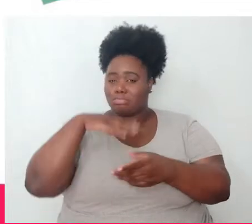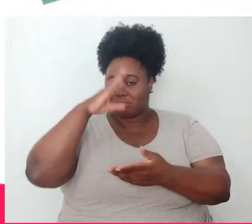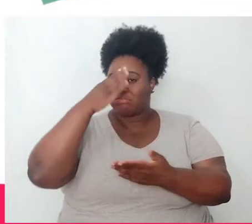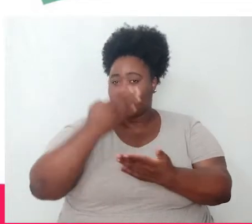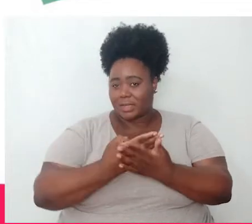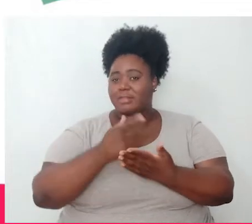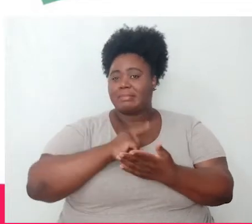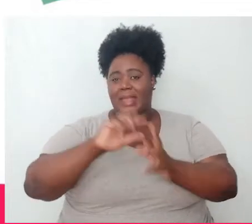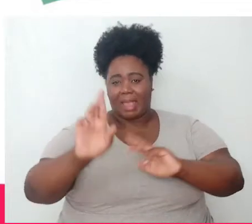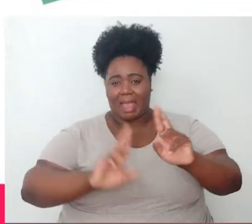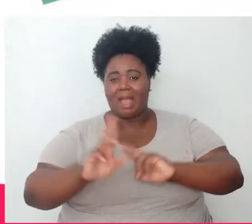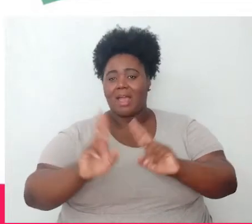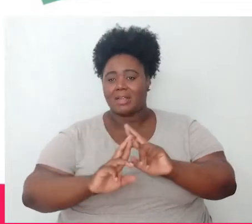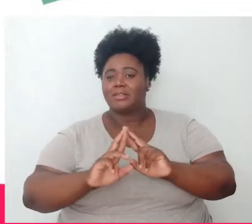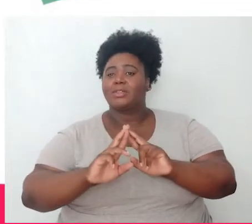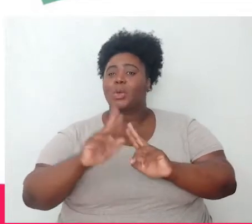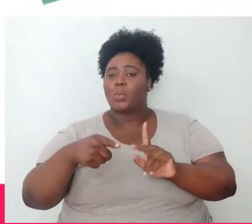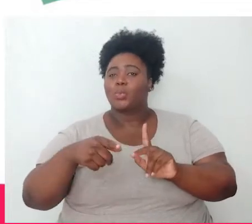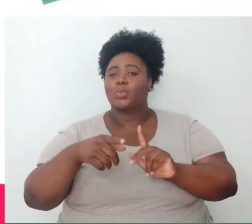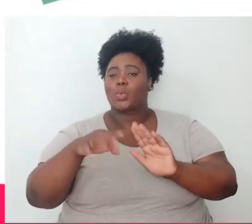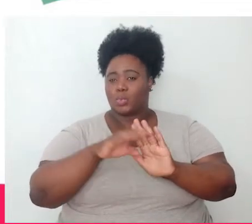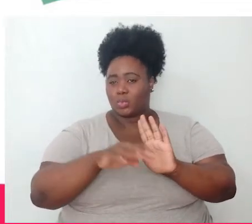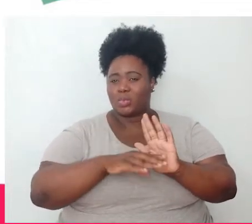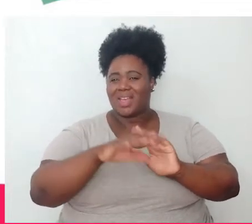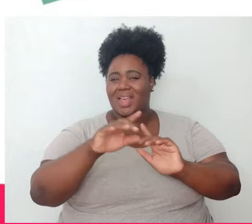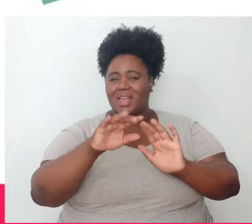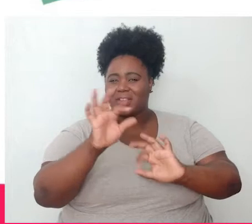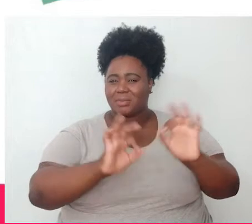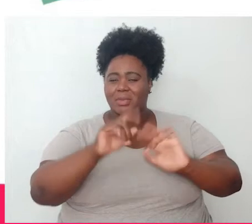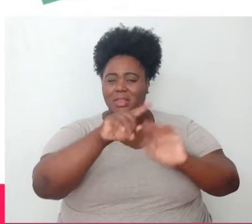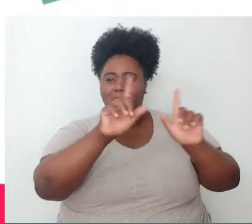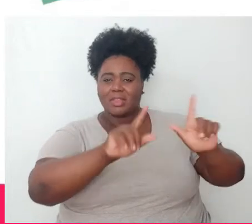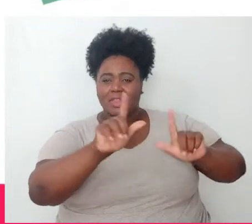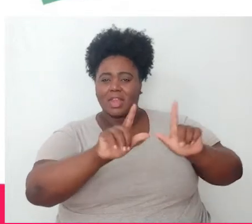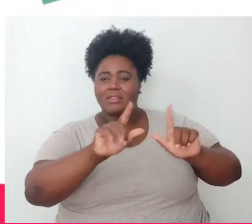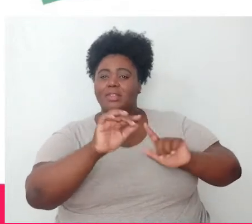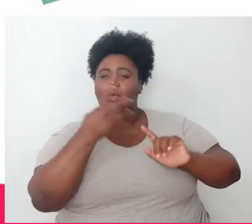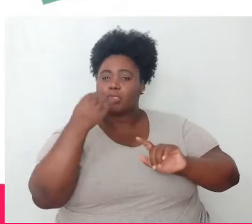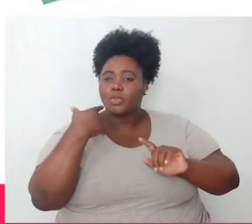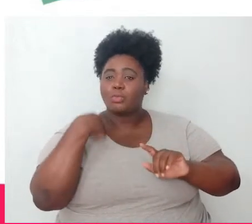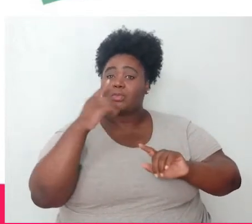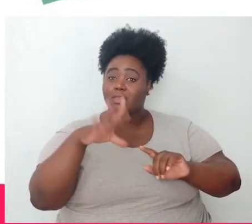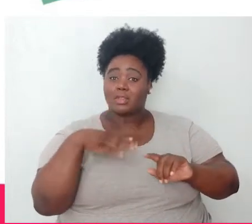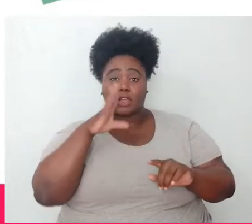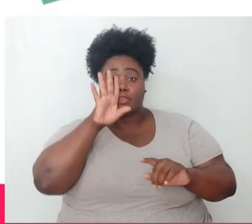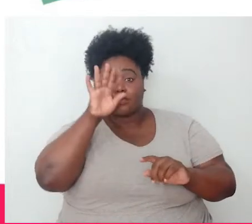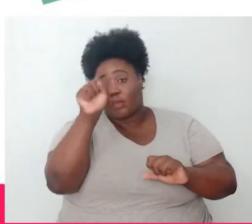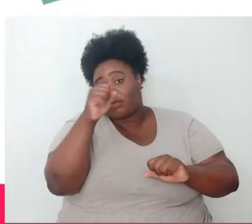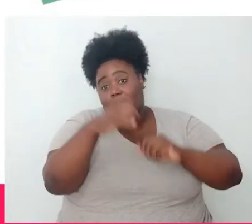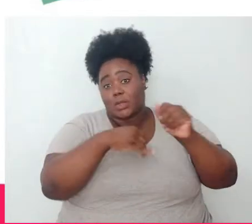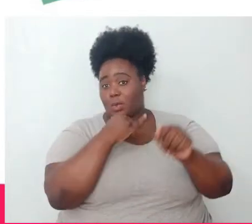tem essa relação com os programas de videoclipe dos anos 90 e que se intensificou com a internet,